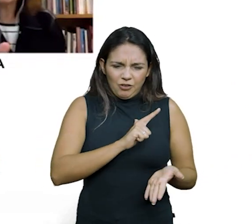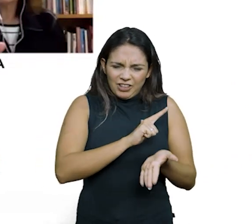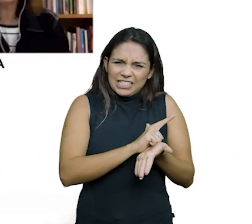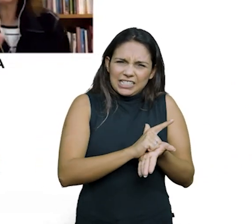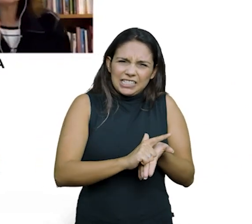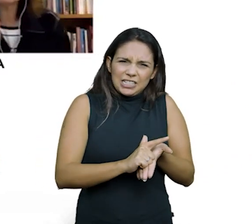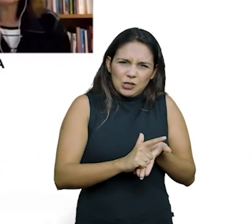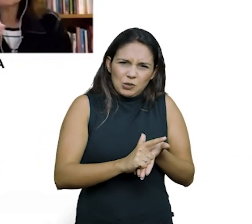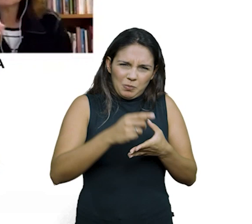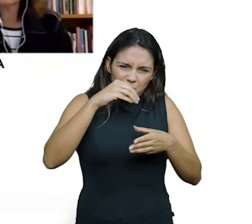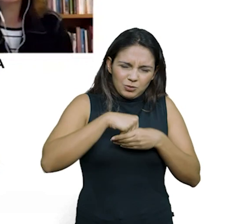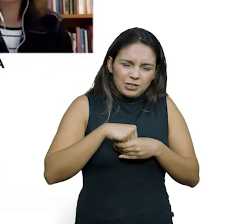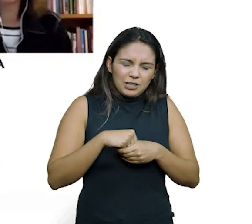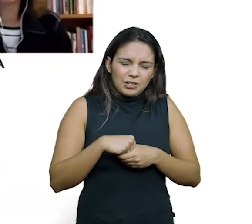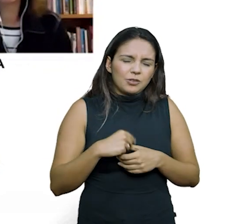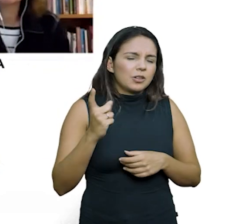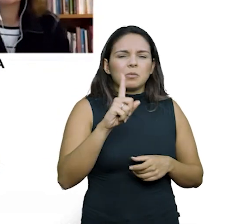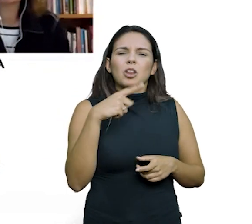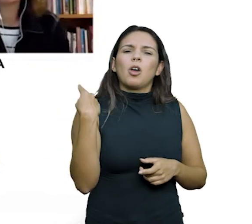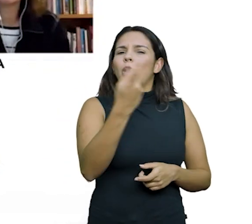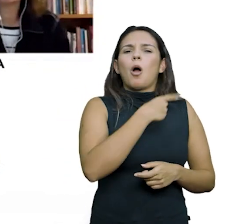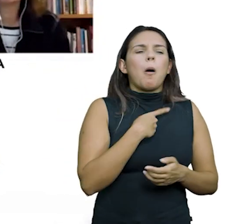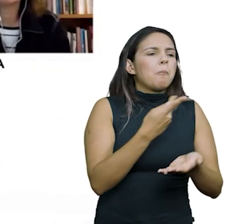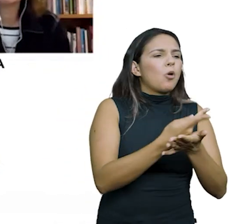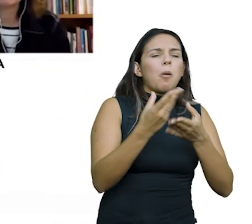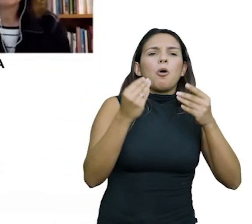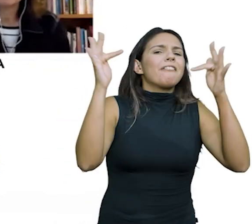gente não pode ficar procurando muita felicidade, não.